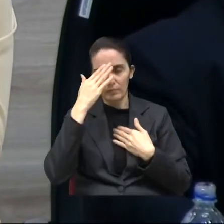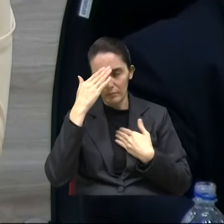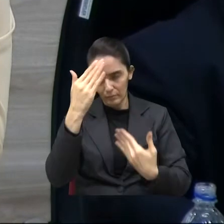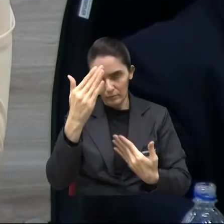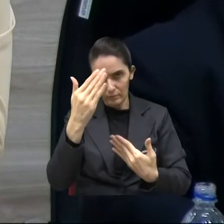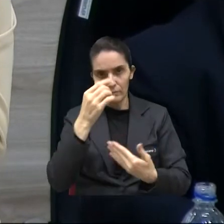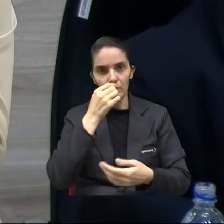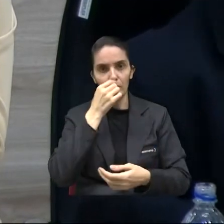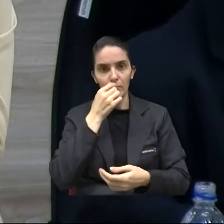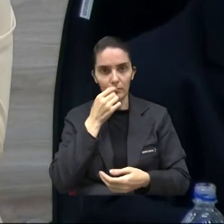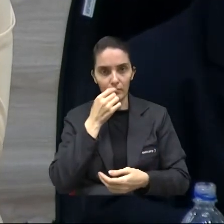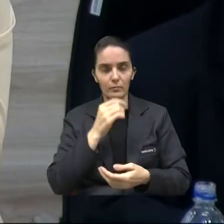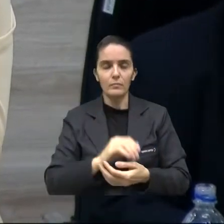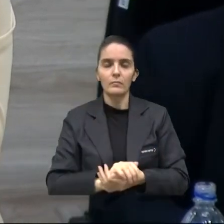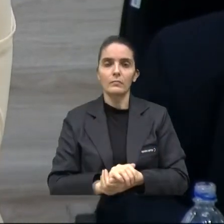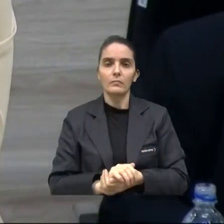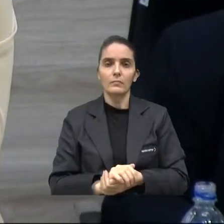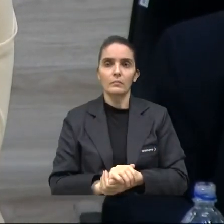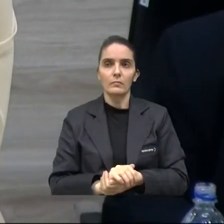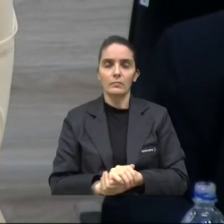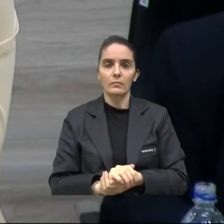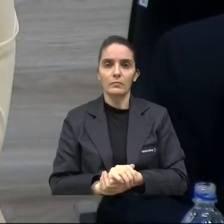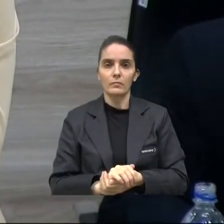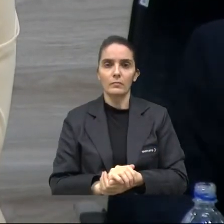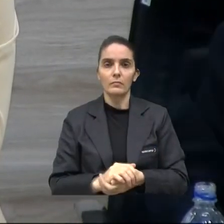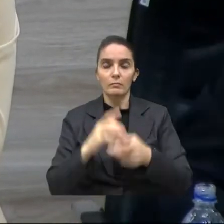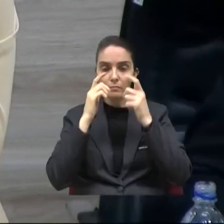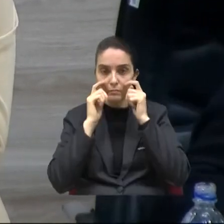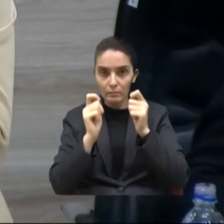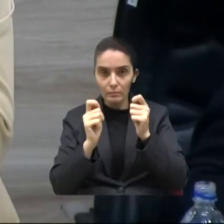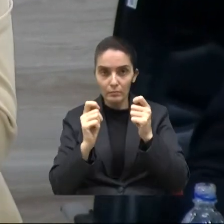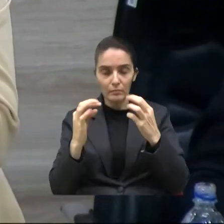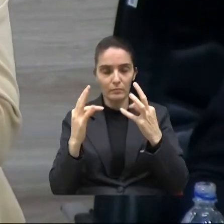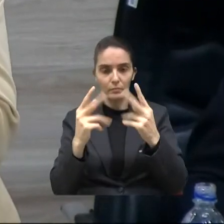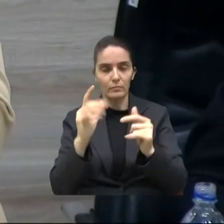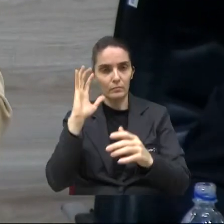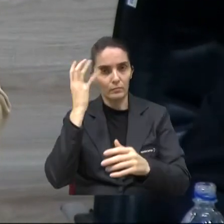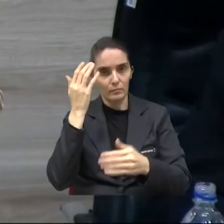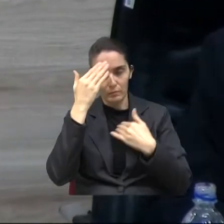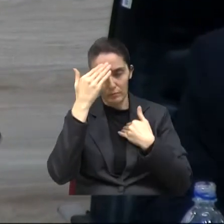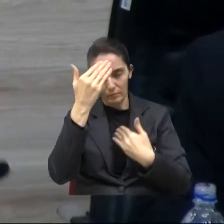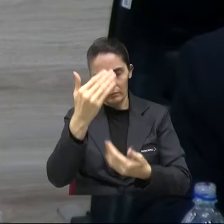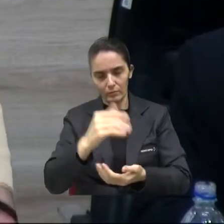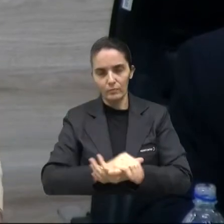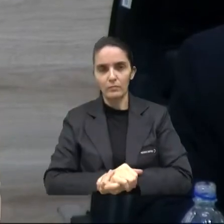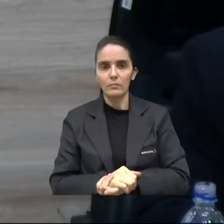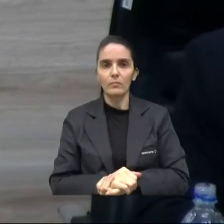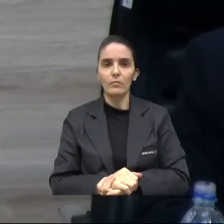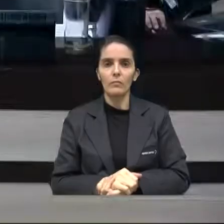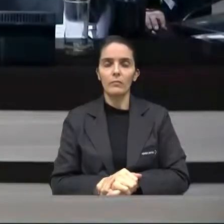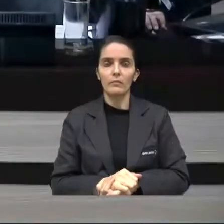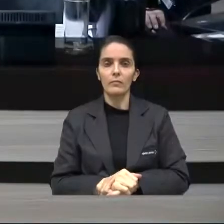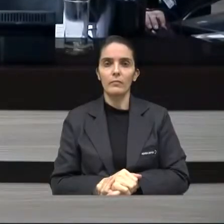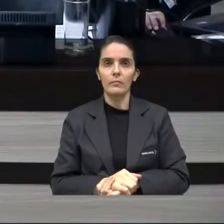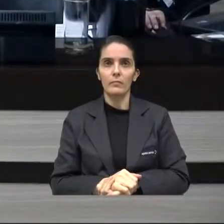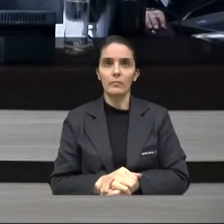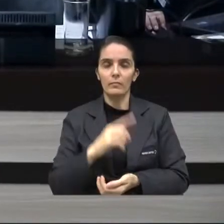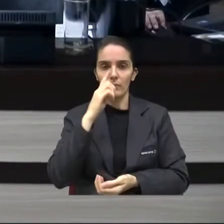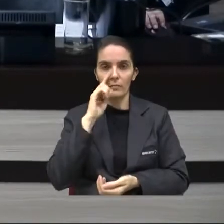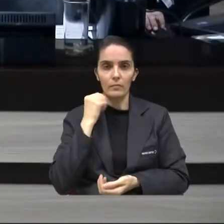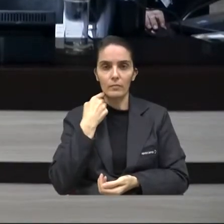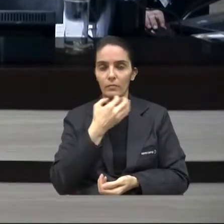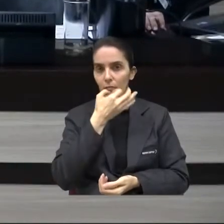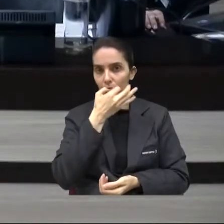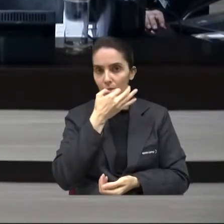vereador Estevão, e estamos a postos para qualquer eventualidade. Obrigada. Questão de ordem, vereador Newton